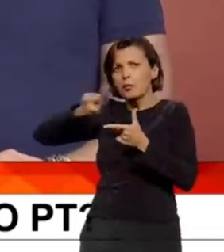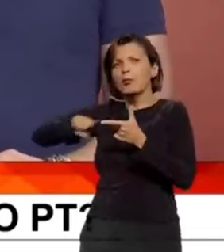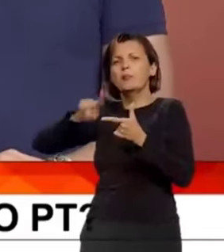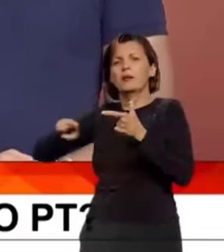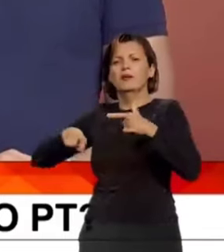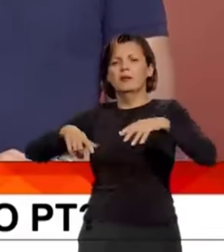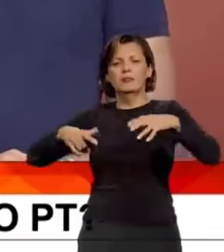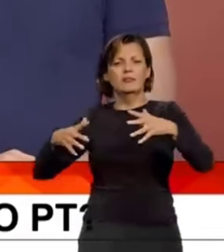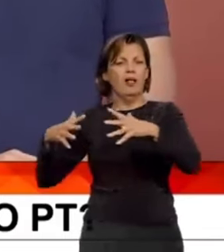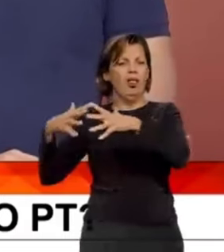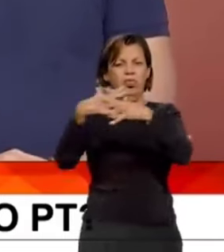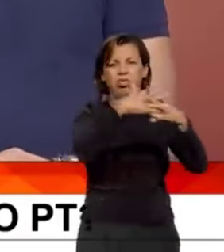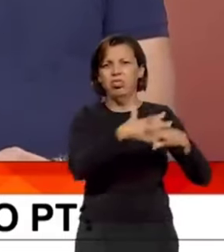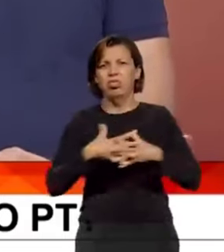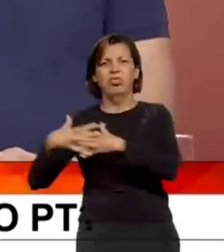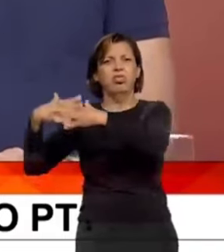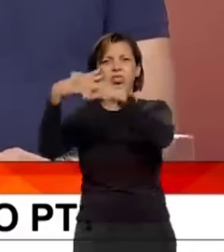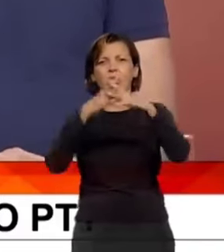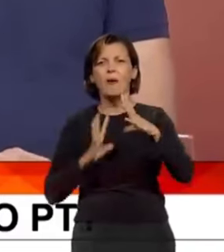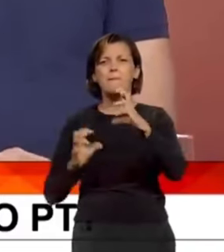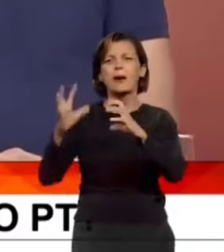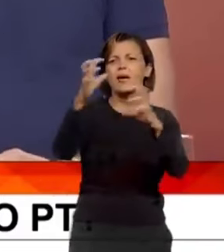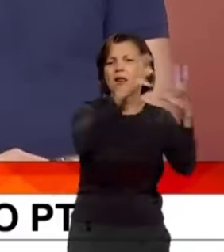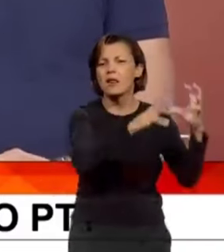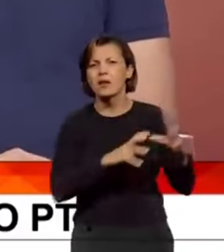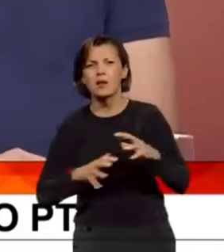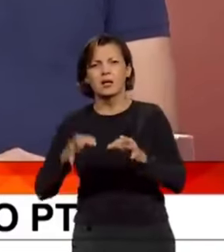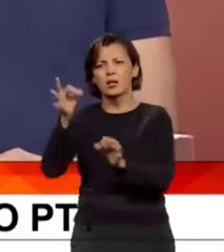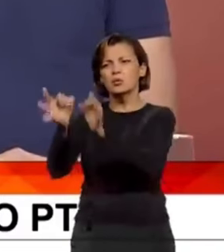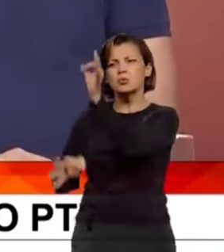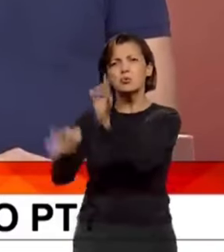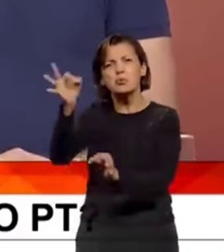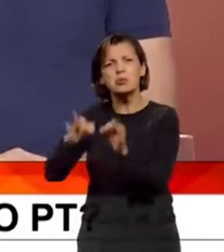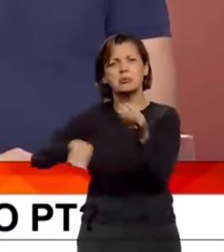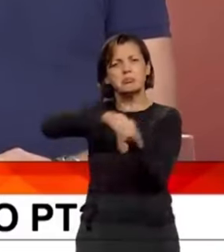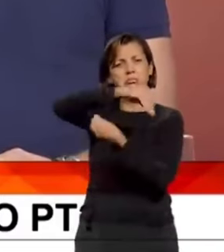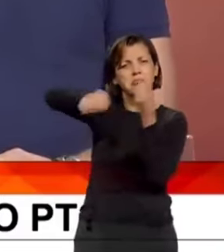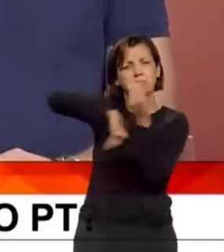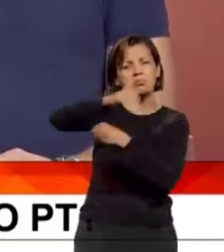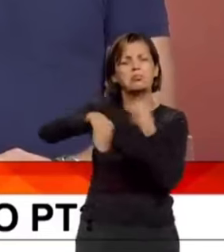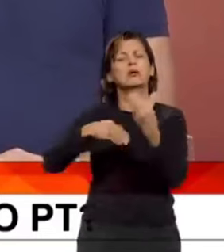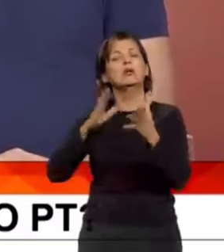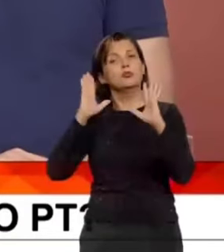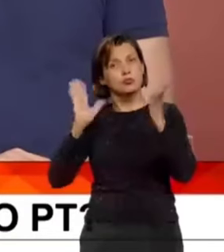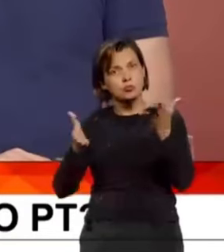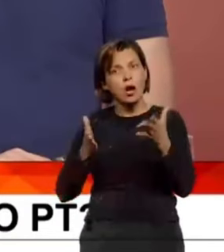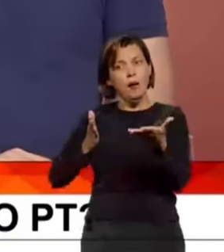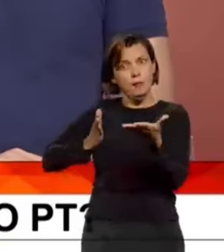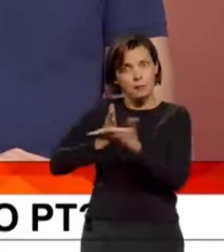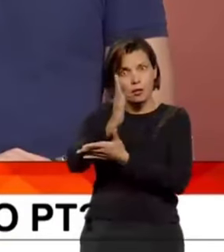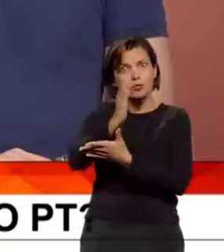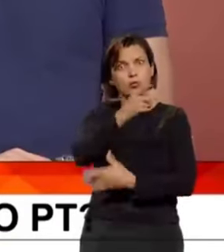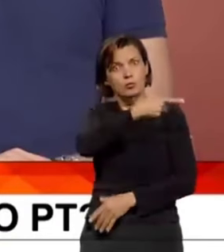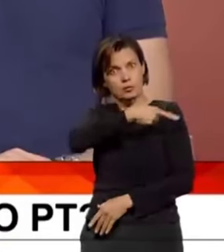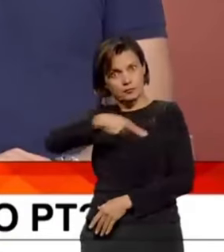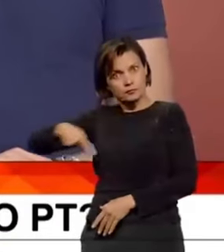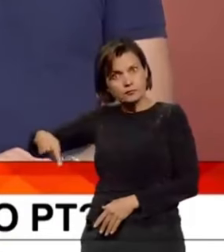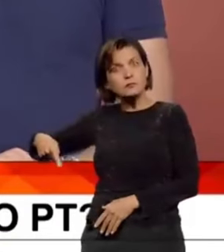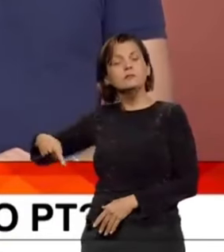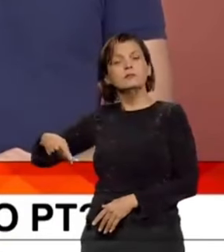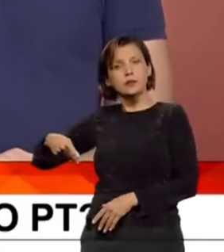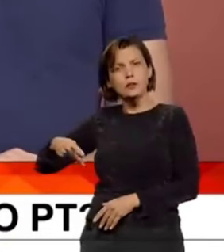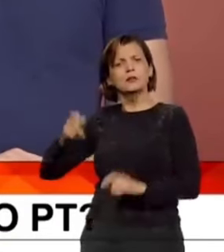é cria crise nessas instituições quando deveria estar trabalhando para o povo brasileiro povo brasileiro de uma oportunidade para ele